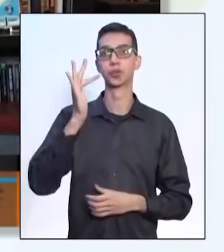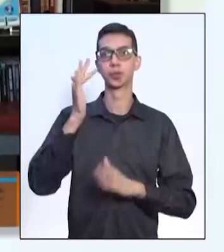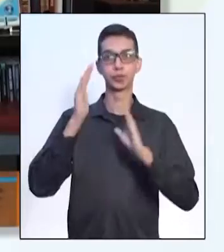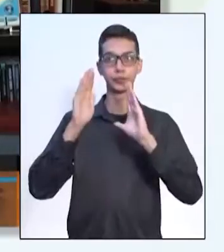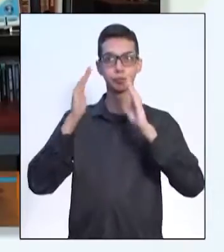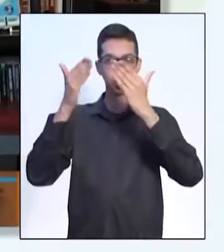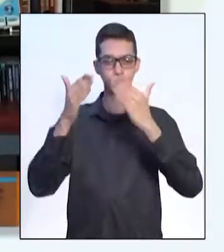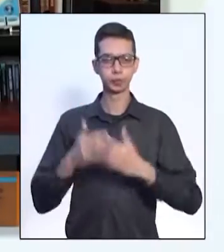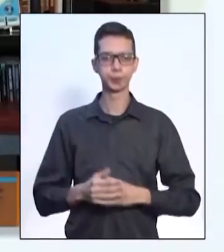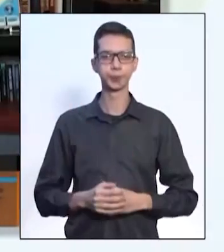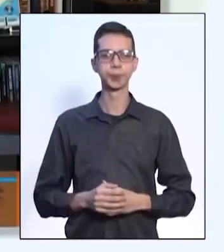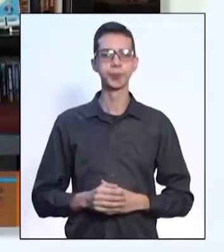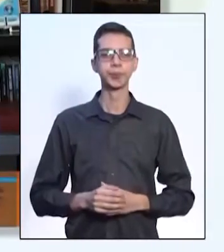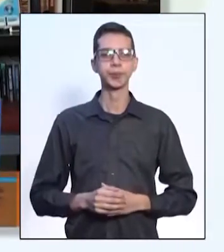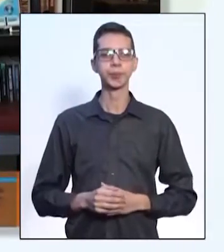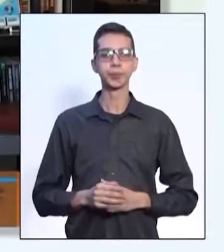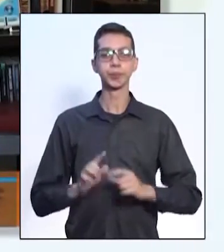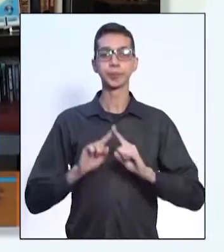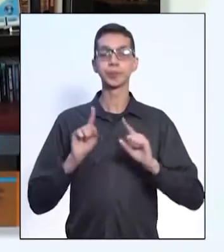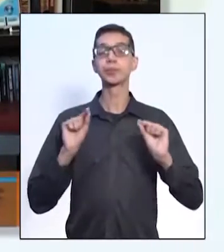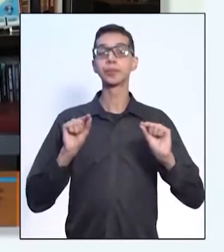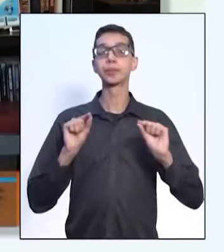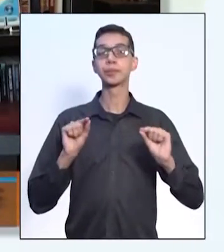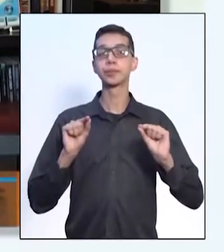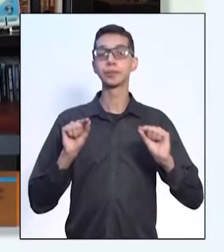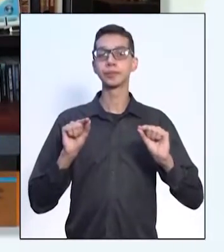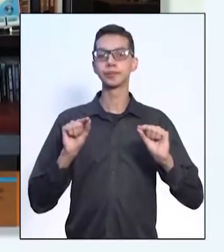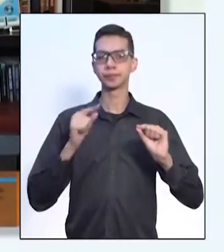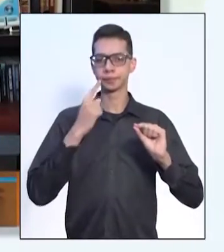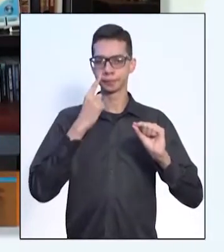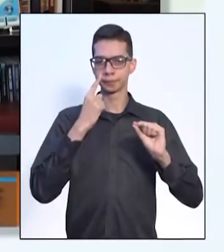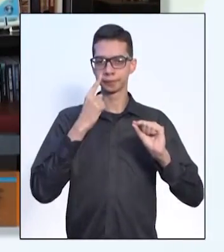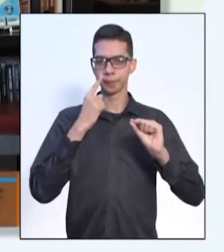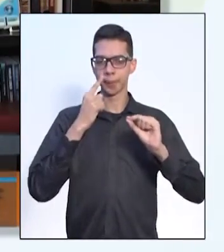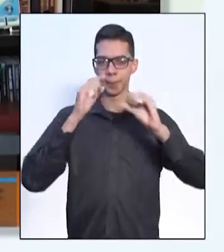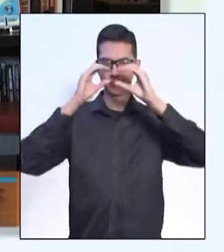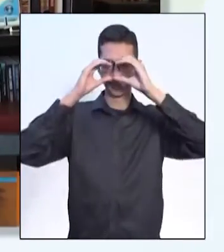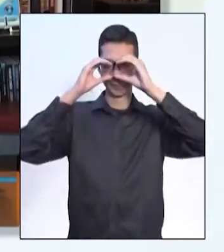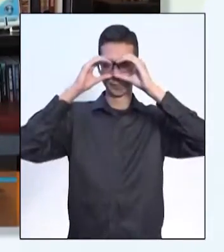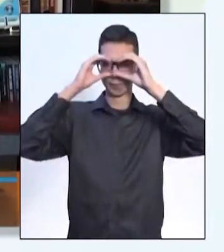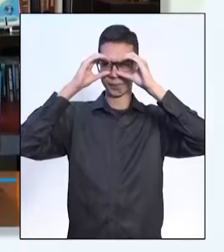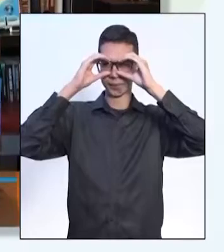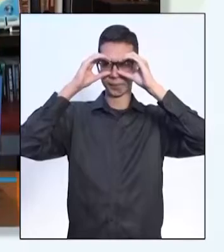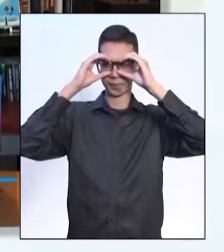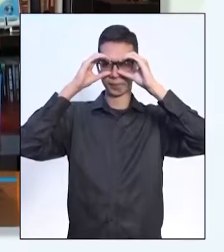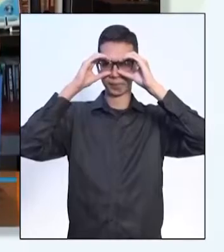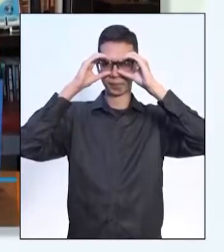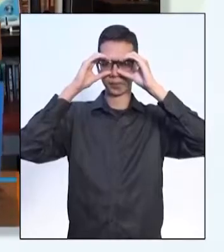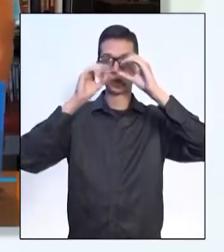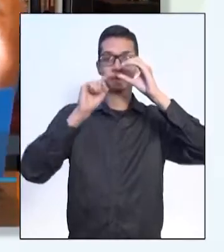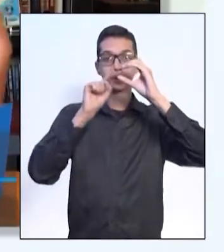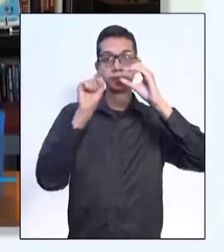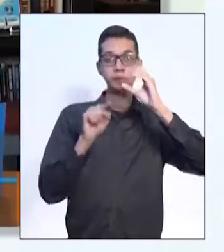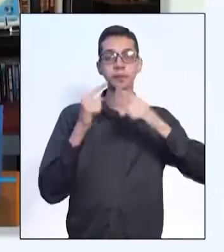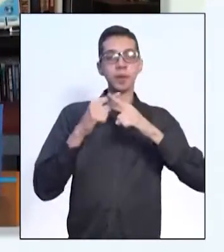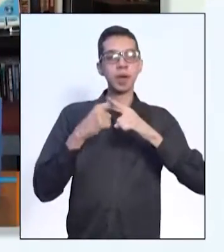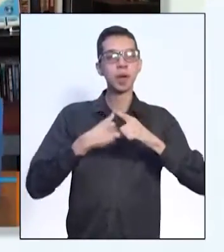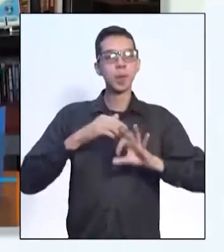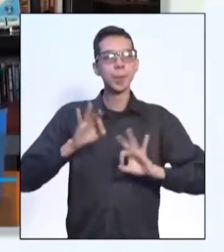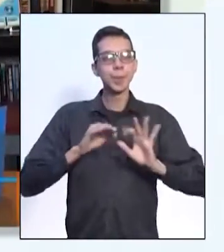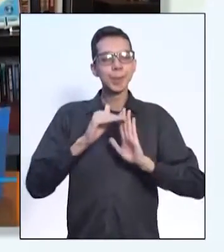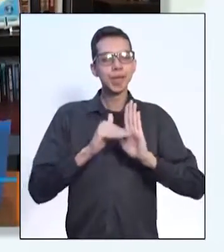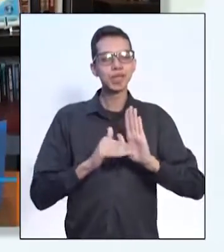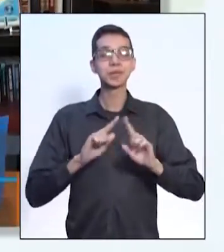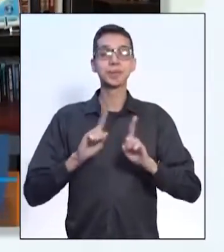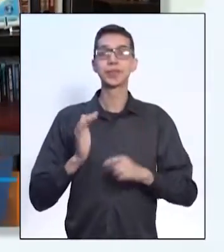que aqui dentro o que eu coloquei foram 2 interrogações, porque por mais que eu faça planos, o futuro ele ainda é